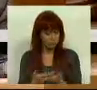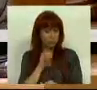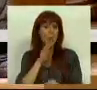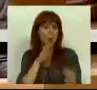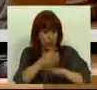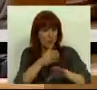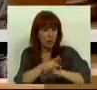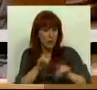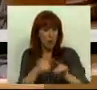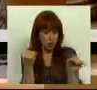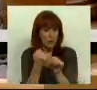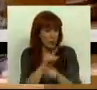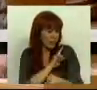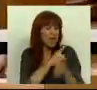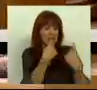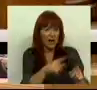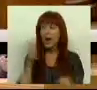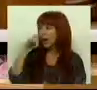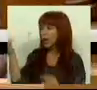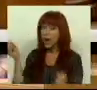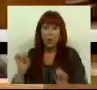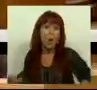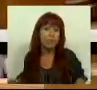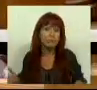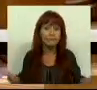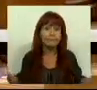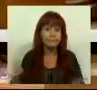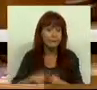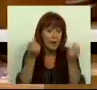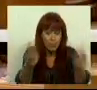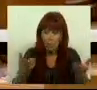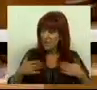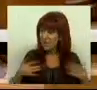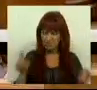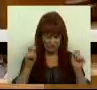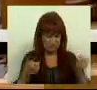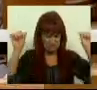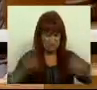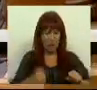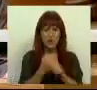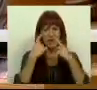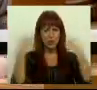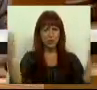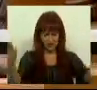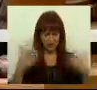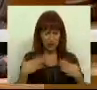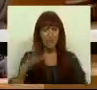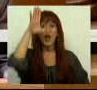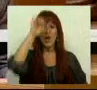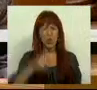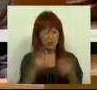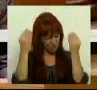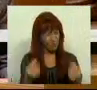tem acesso aos serviços privados, quem não tem beneficia de poucos e desqualificados serviços públicos. É o Estado